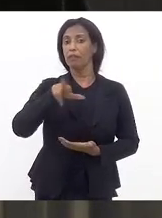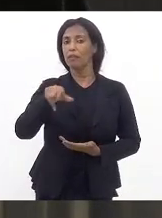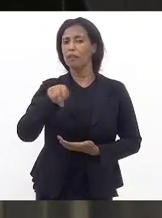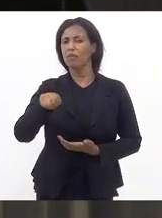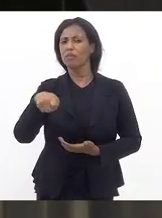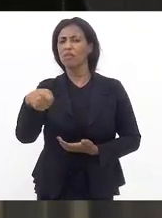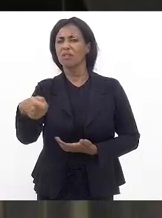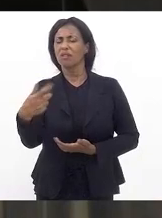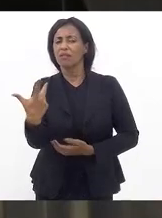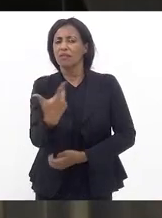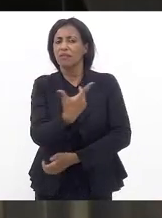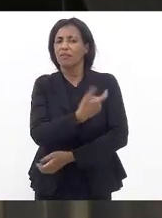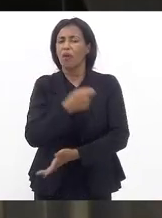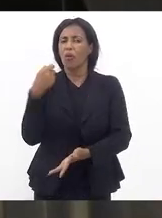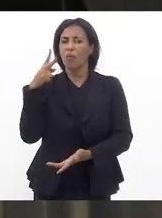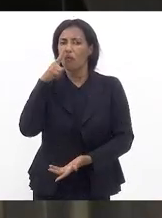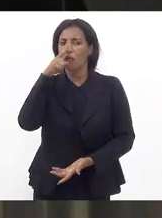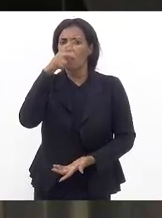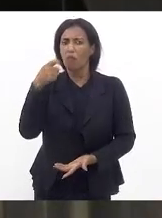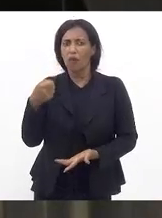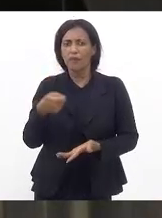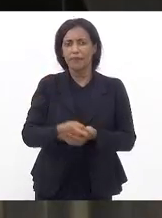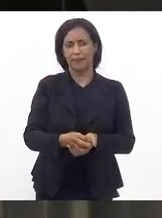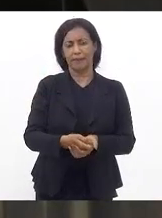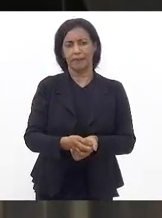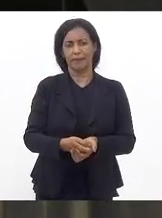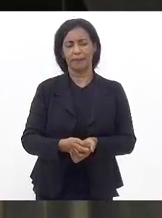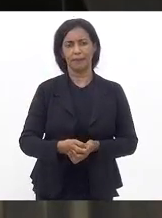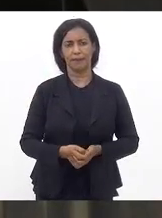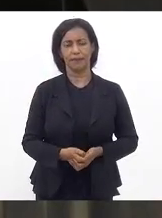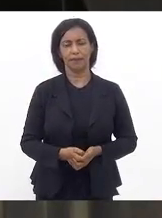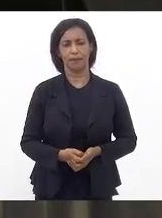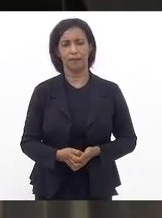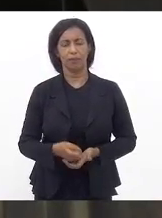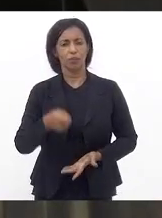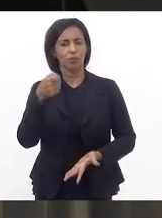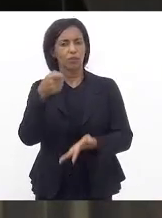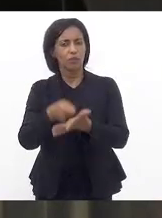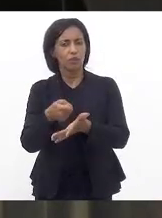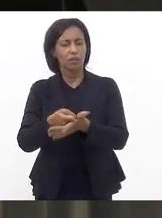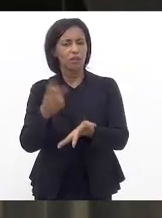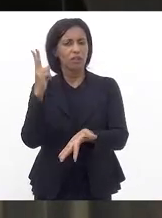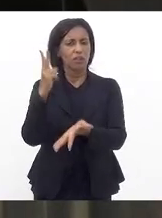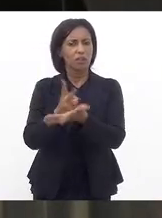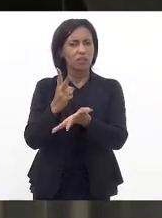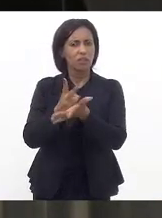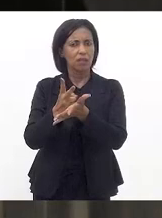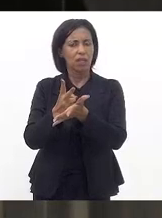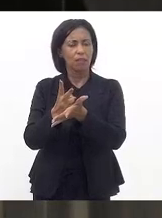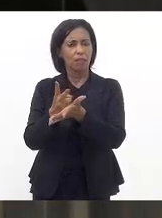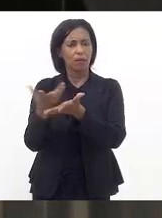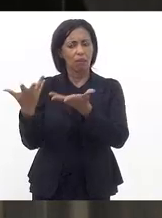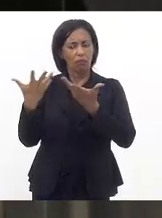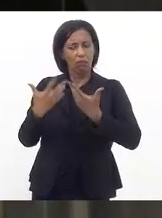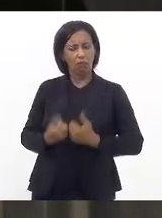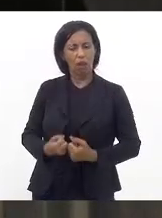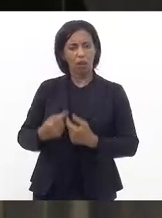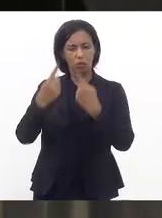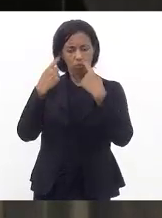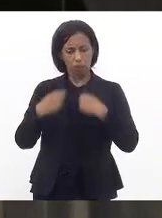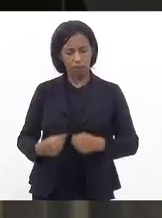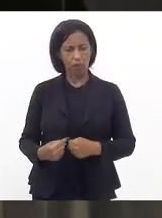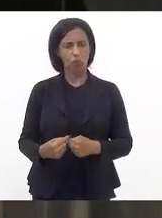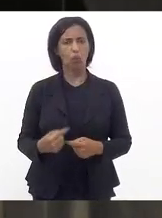significa vacinação forçada e por SG sempre o consentimento do